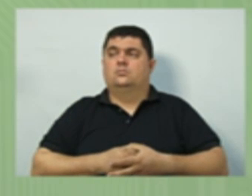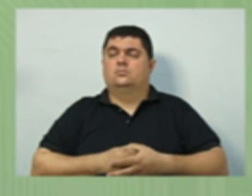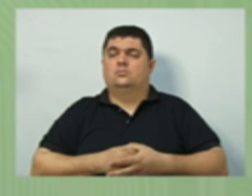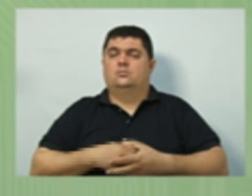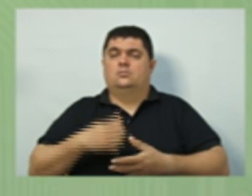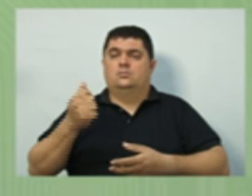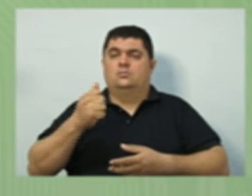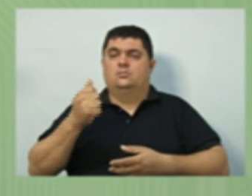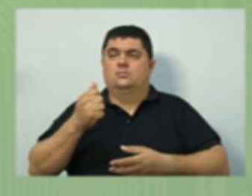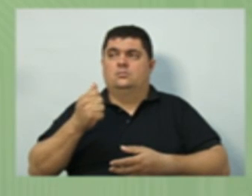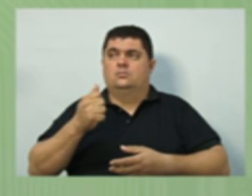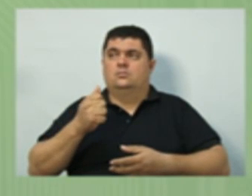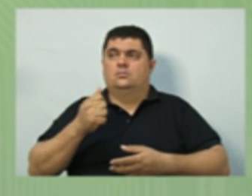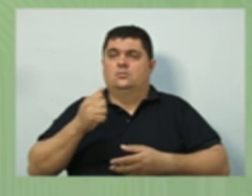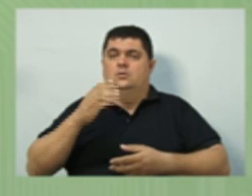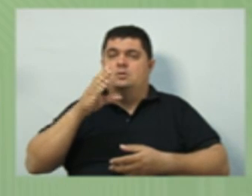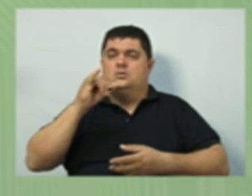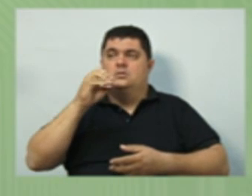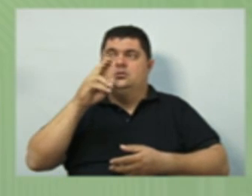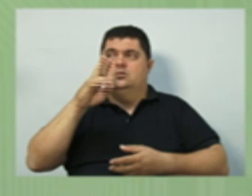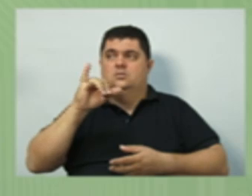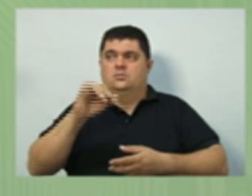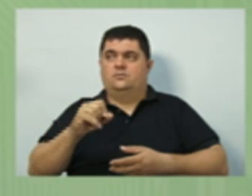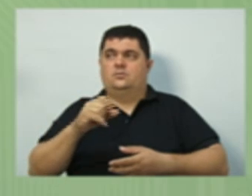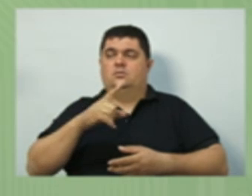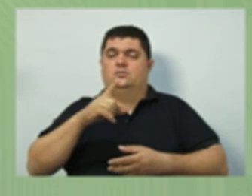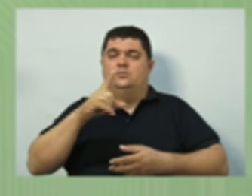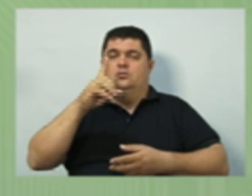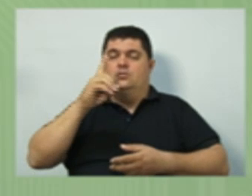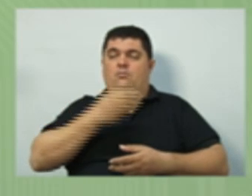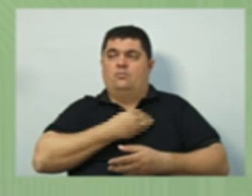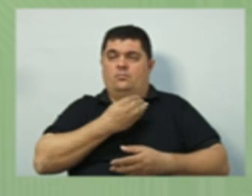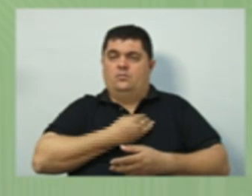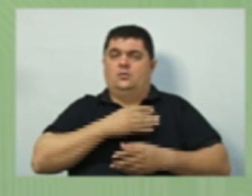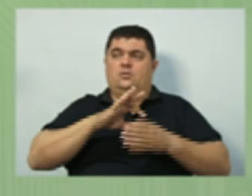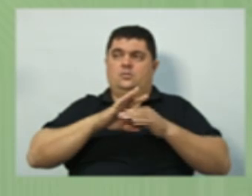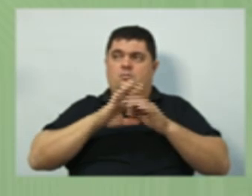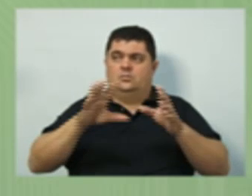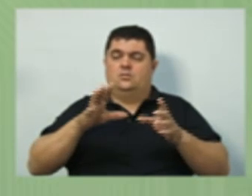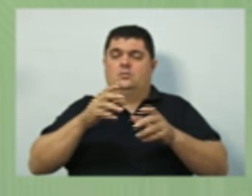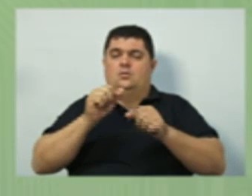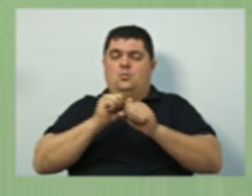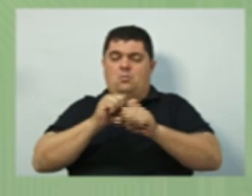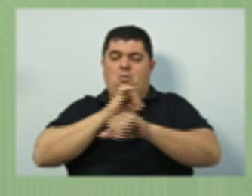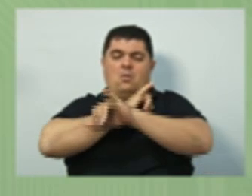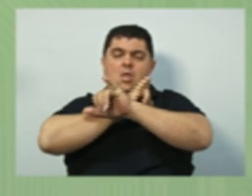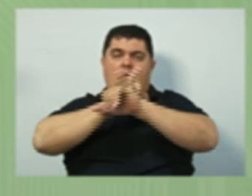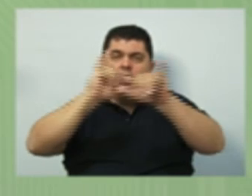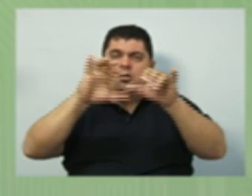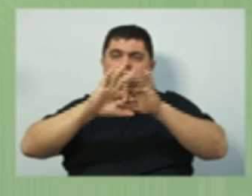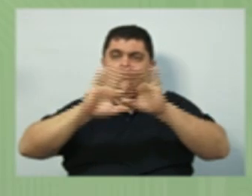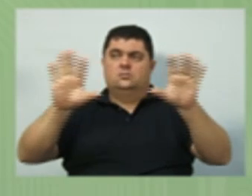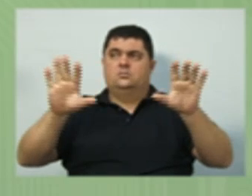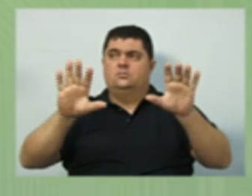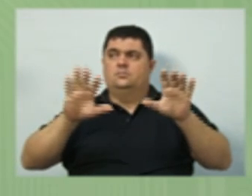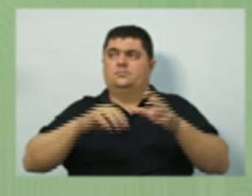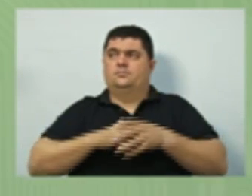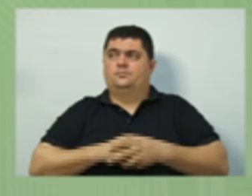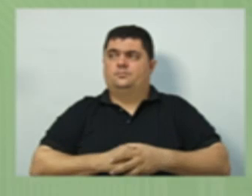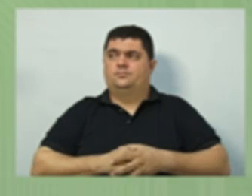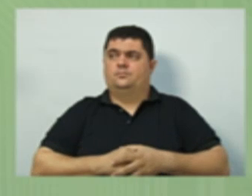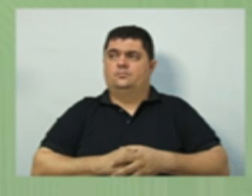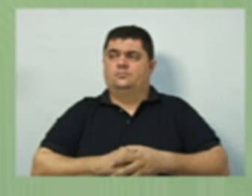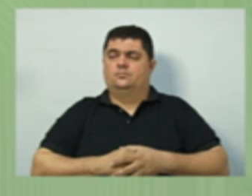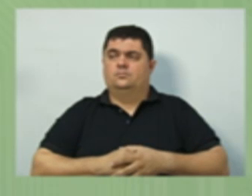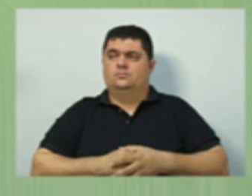Alternativa A, civis, como direito à vida, à liberdade e à expressão, de expressão e